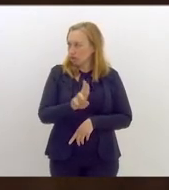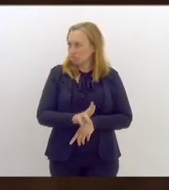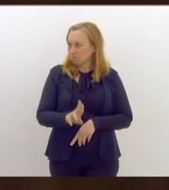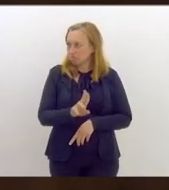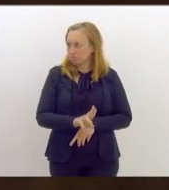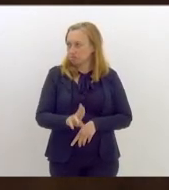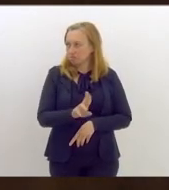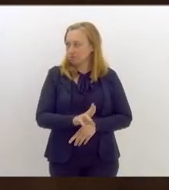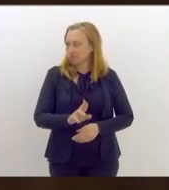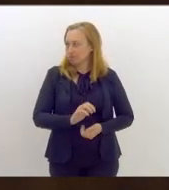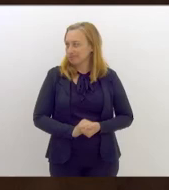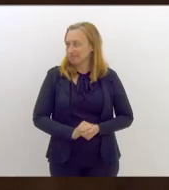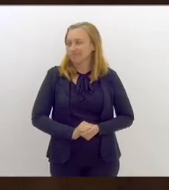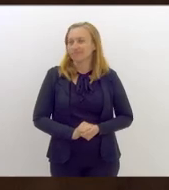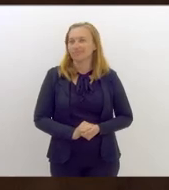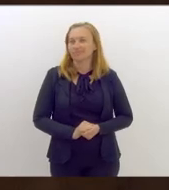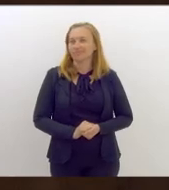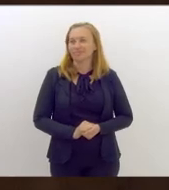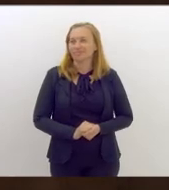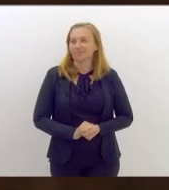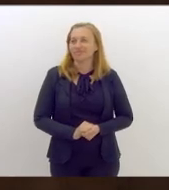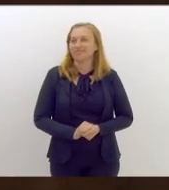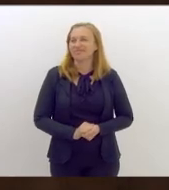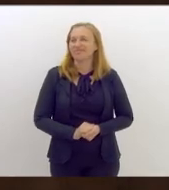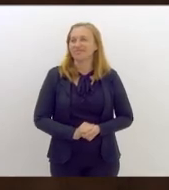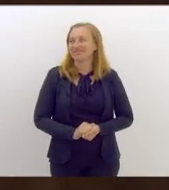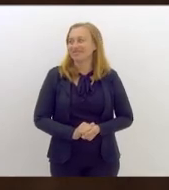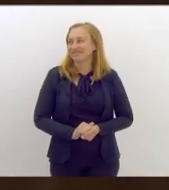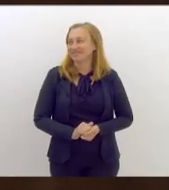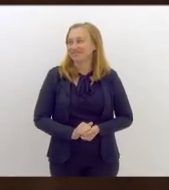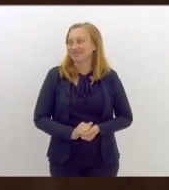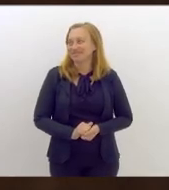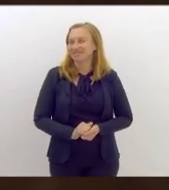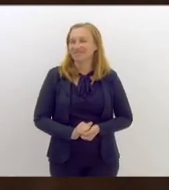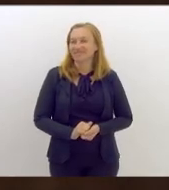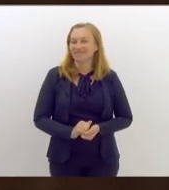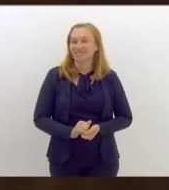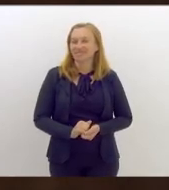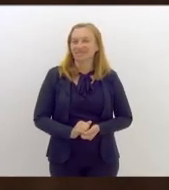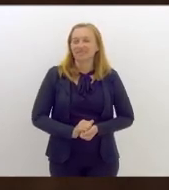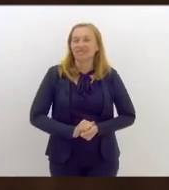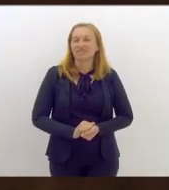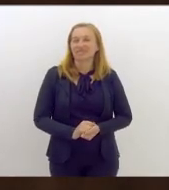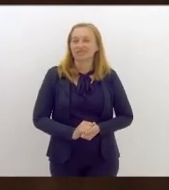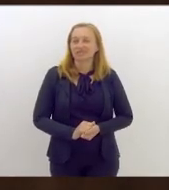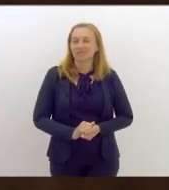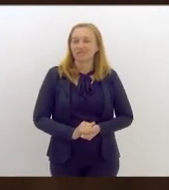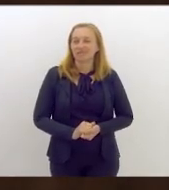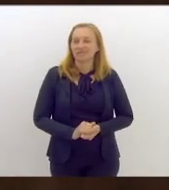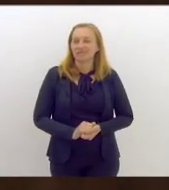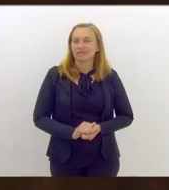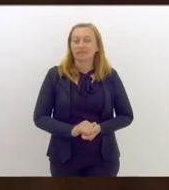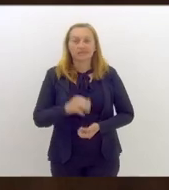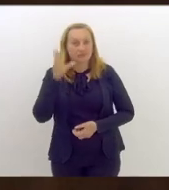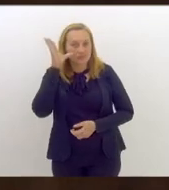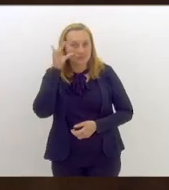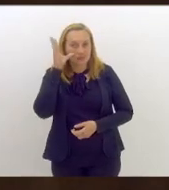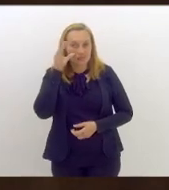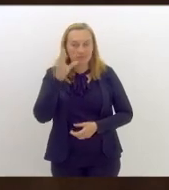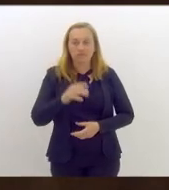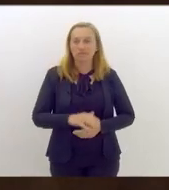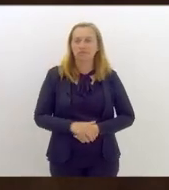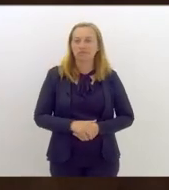Paralímpico Brasileiro, CPB, para pessoas com deficiência e de baixa renda que possui interesse em